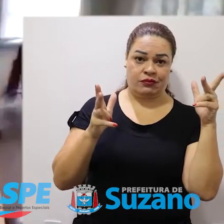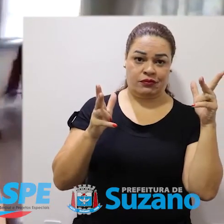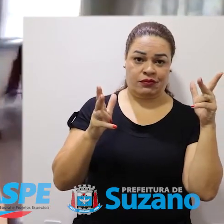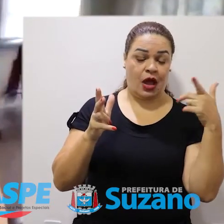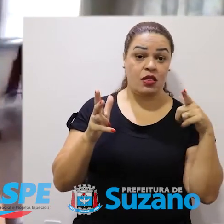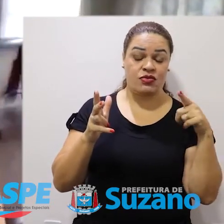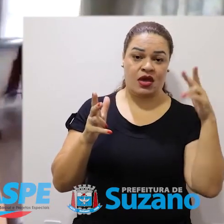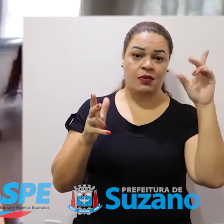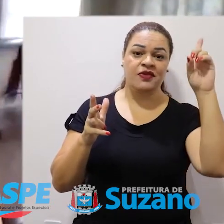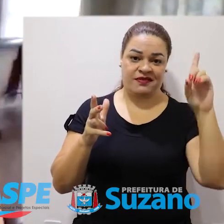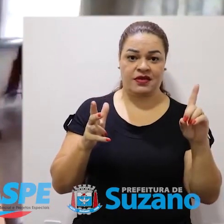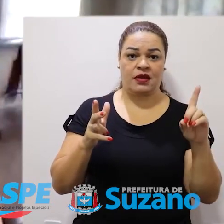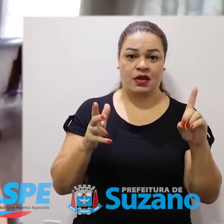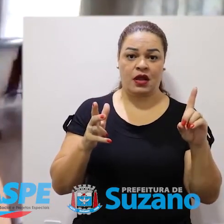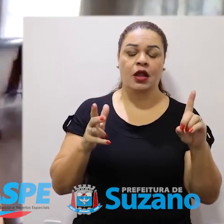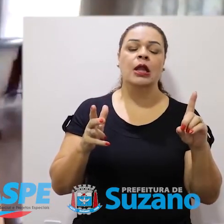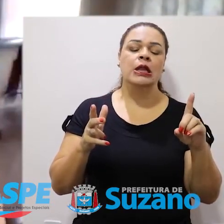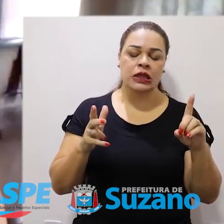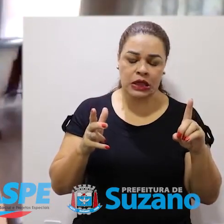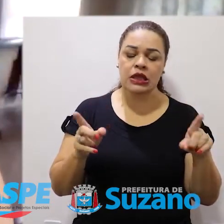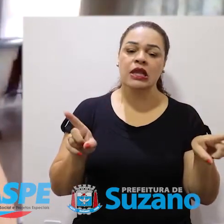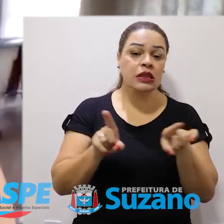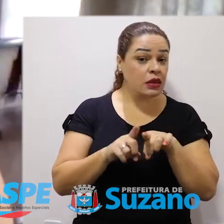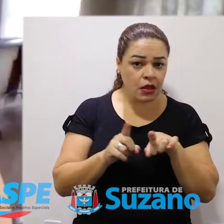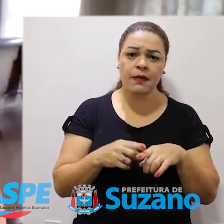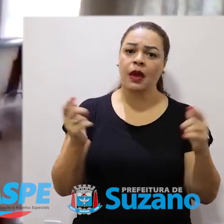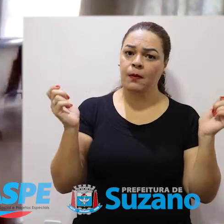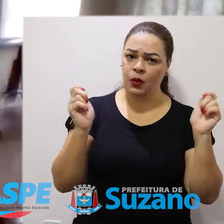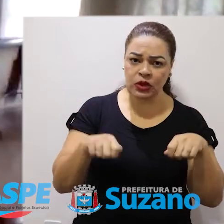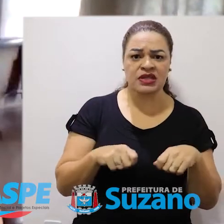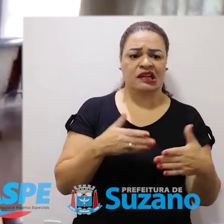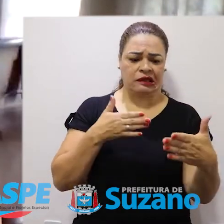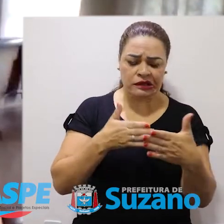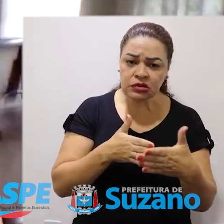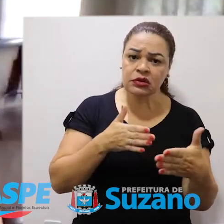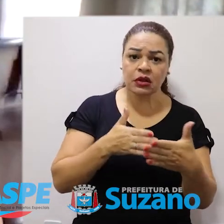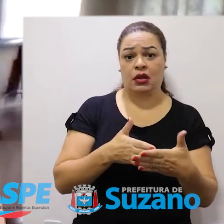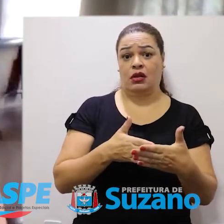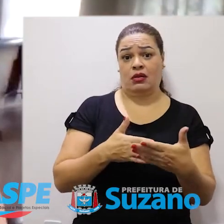né? E sem deficiência, nós também temos potencialidades e limitações.